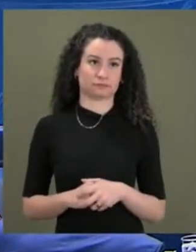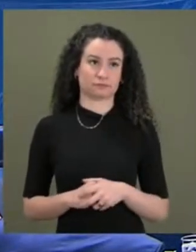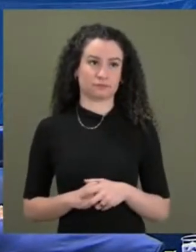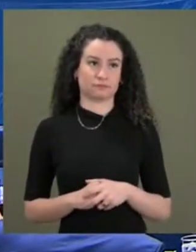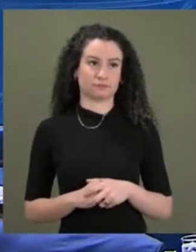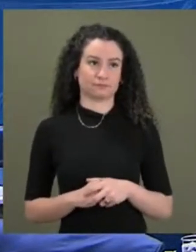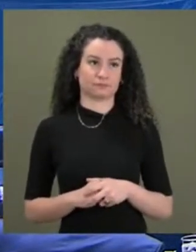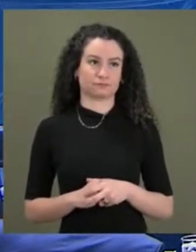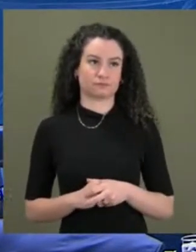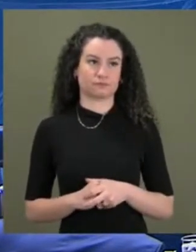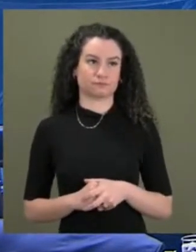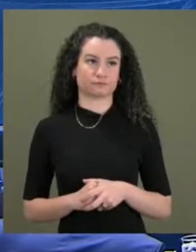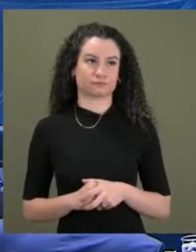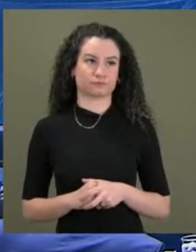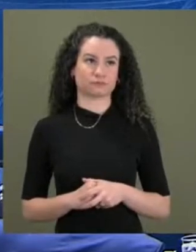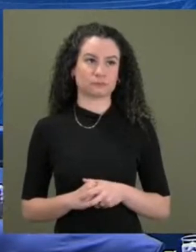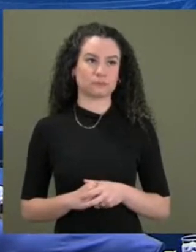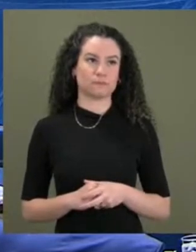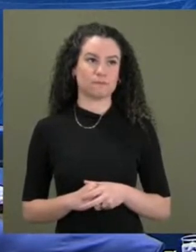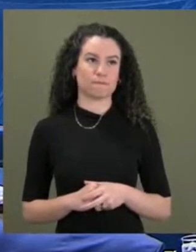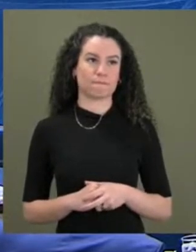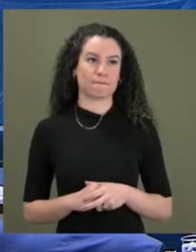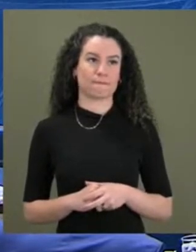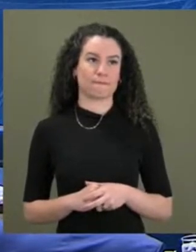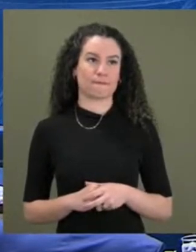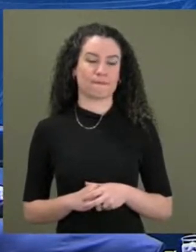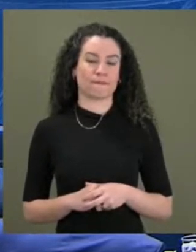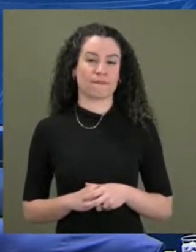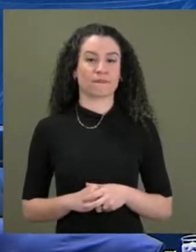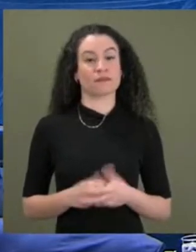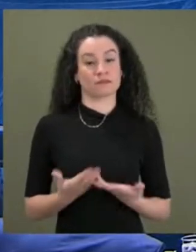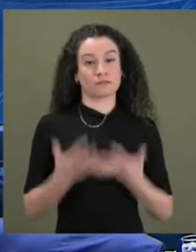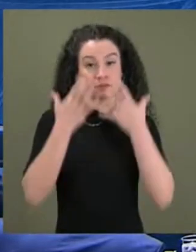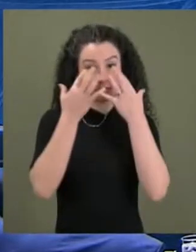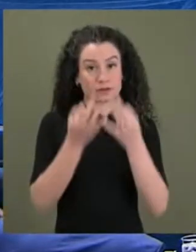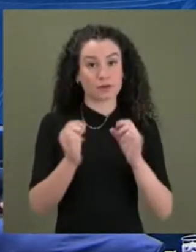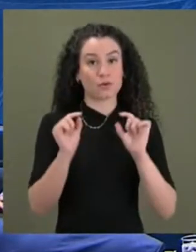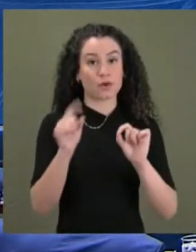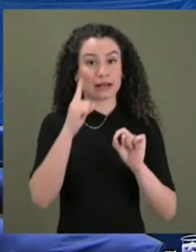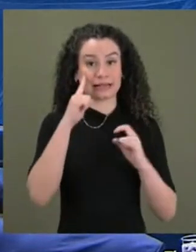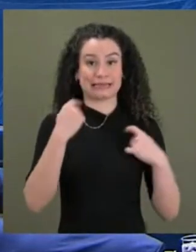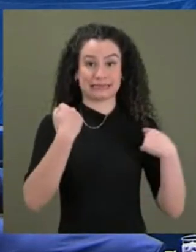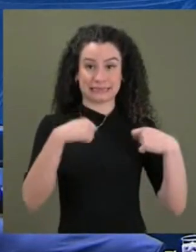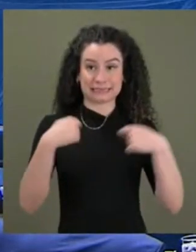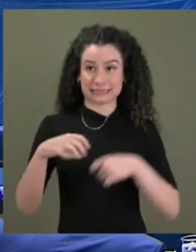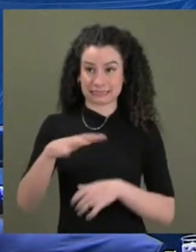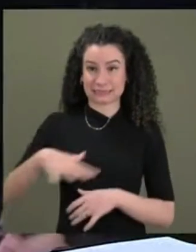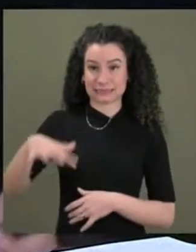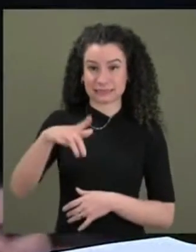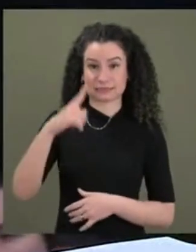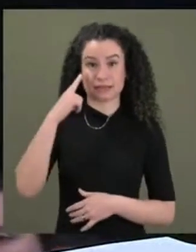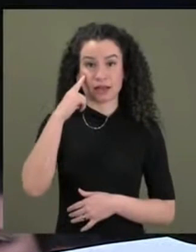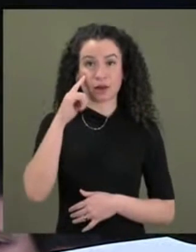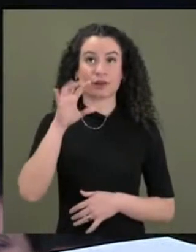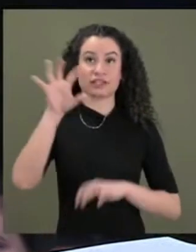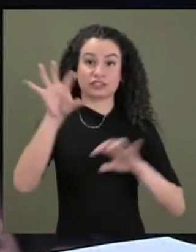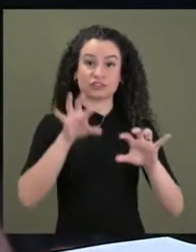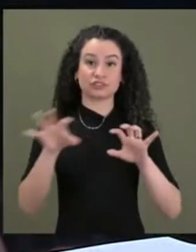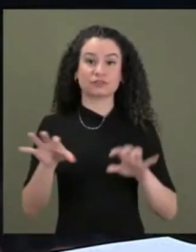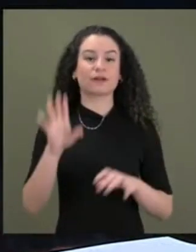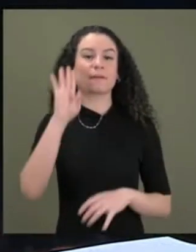É evidente que é, além do que é necessário para os estados, especialmente os